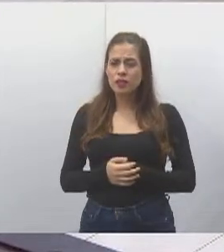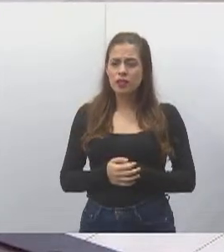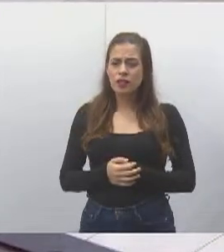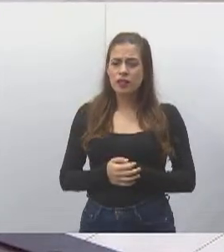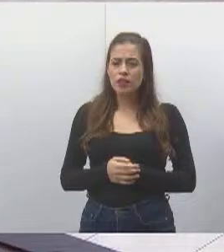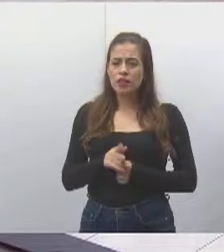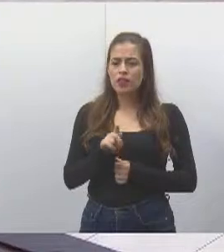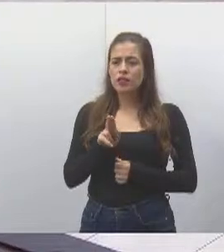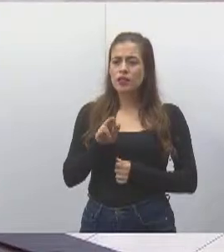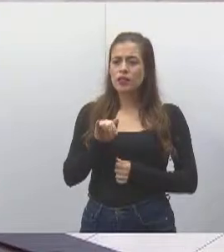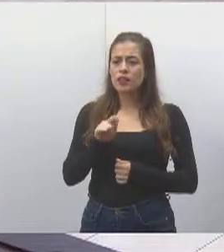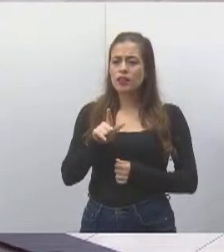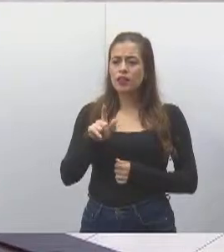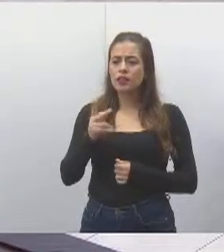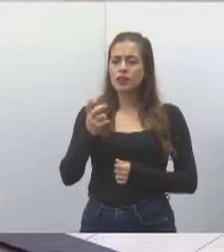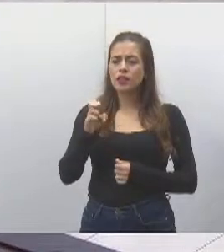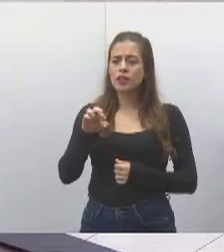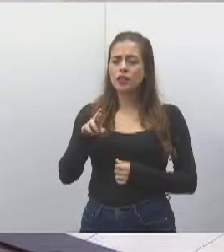Guilherme.